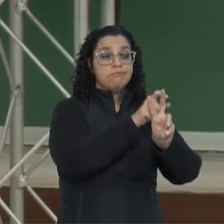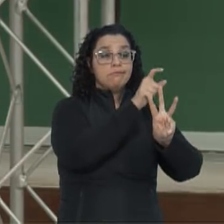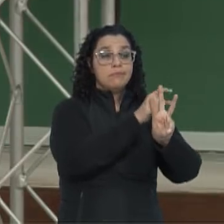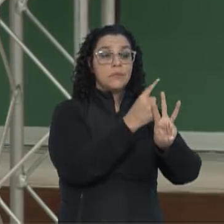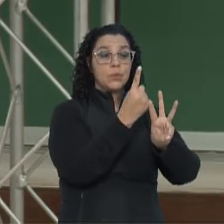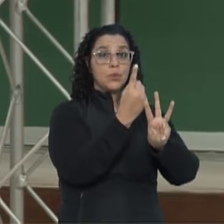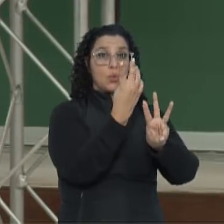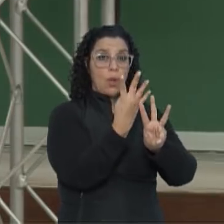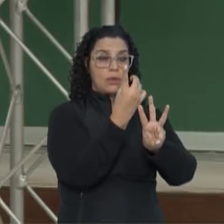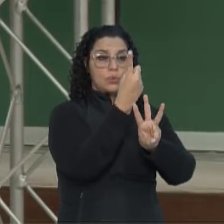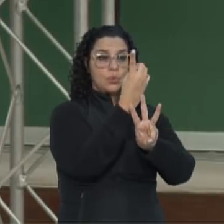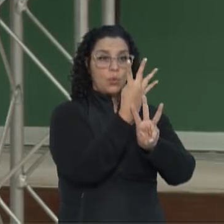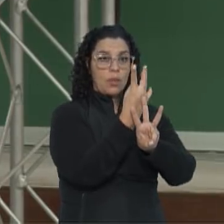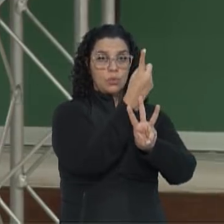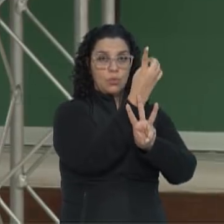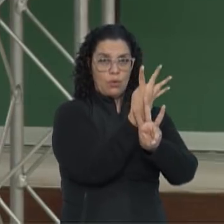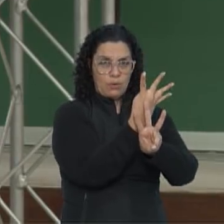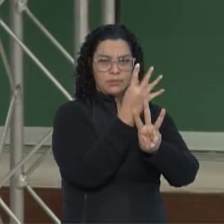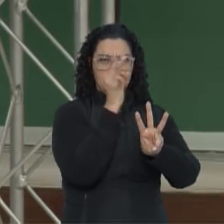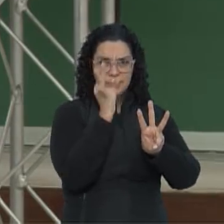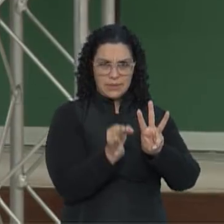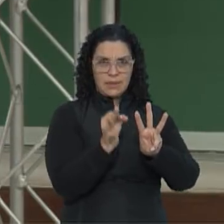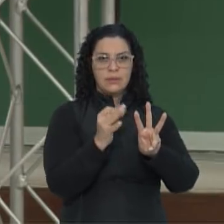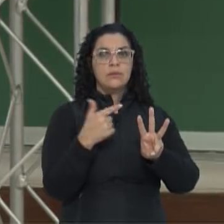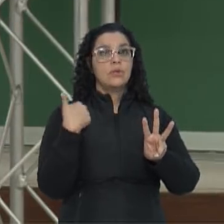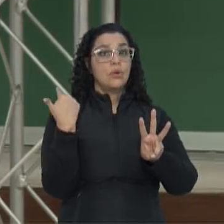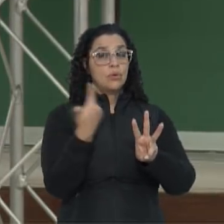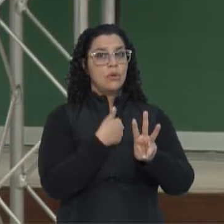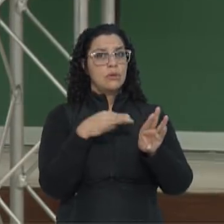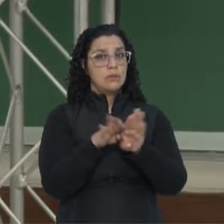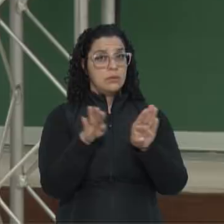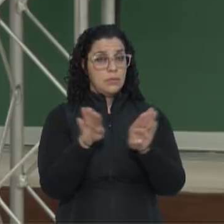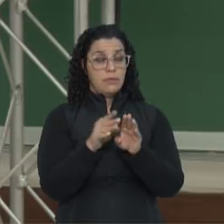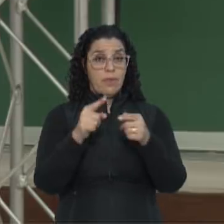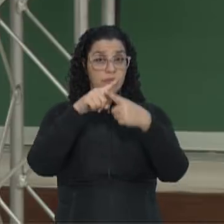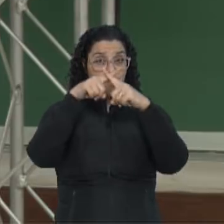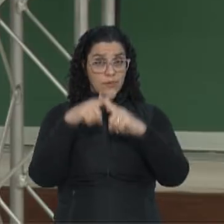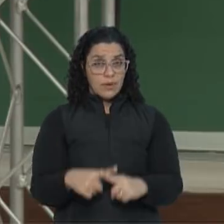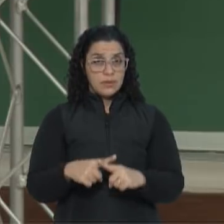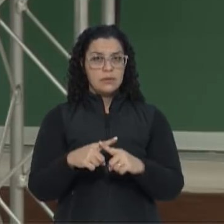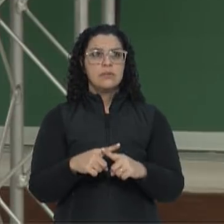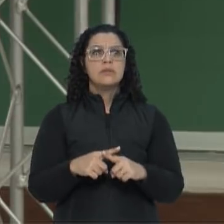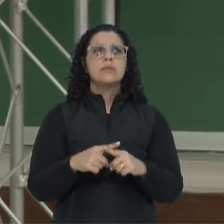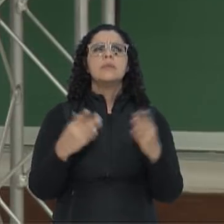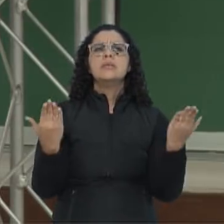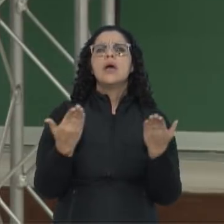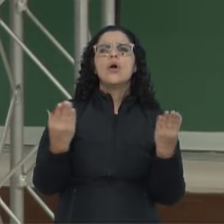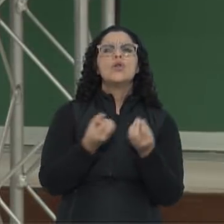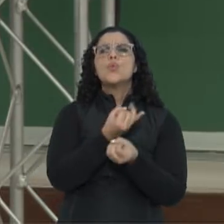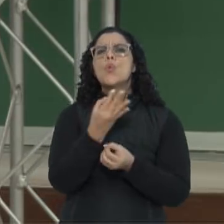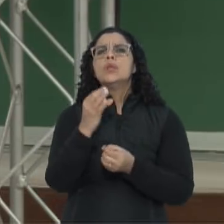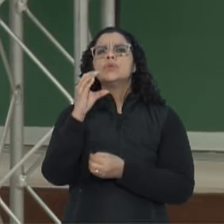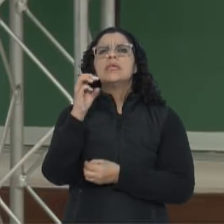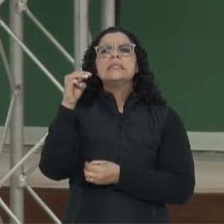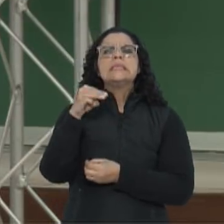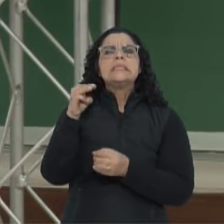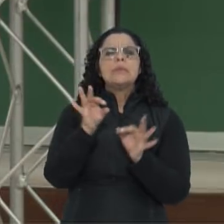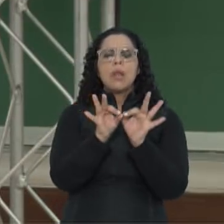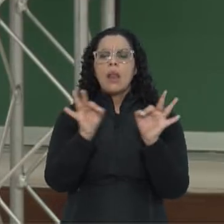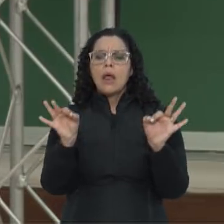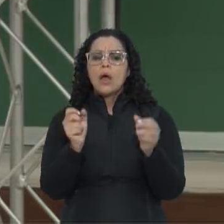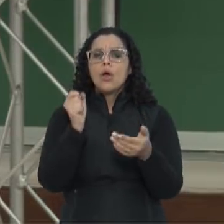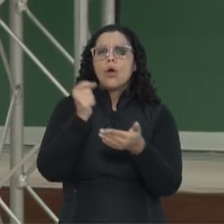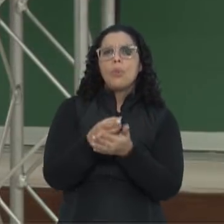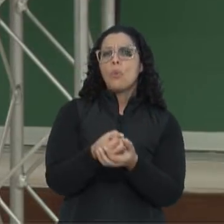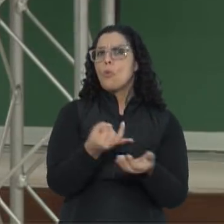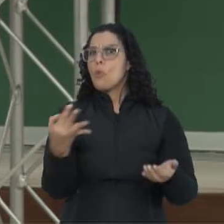metro. Tudo bem, a ideia é de multiplicação. Mas agora, quantos centímetros foram